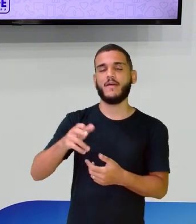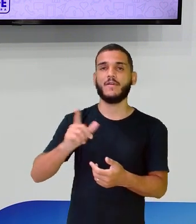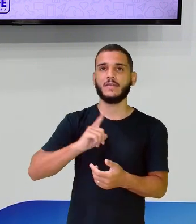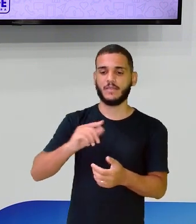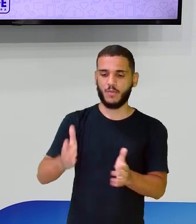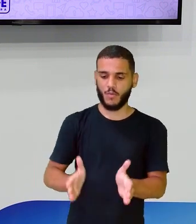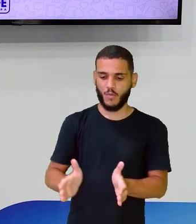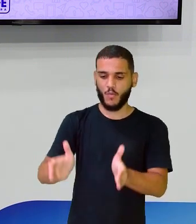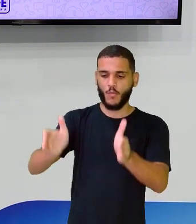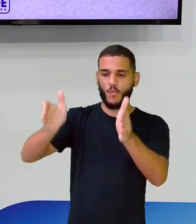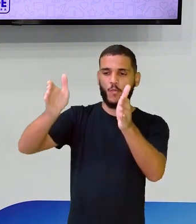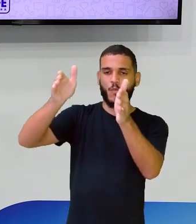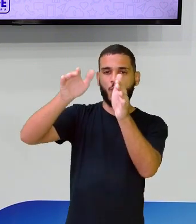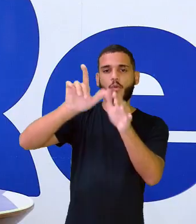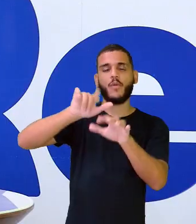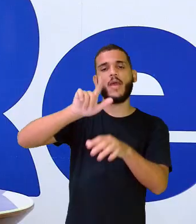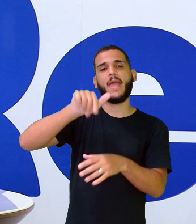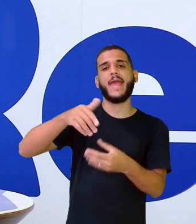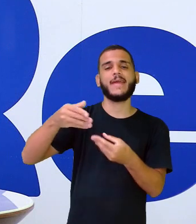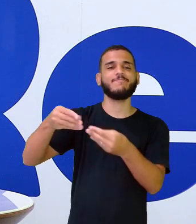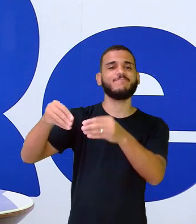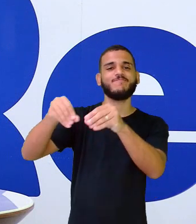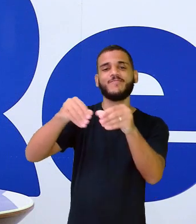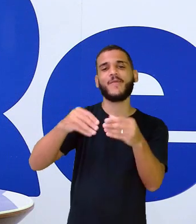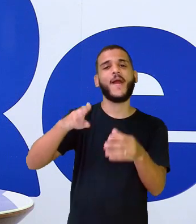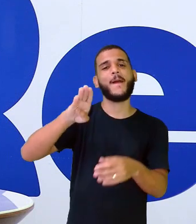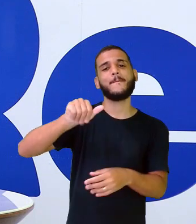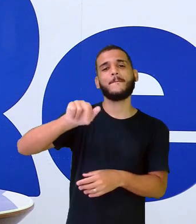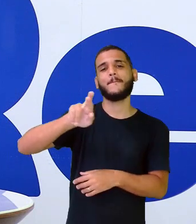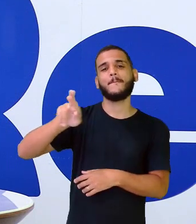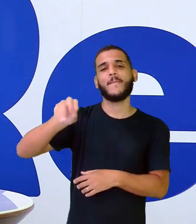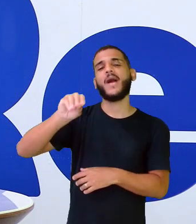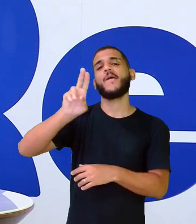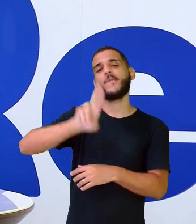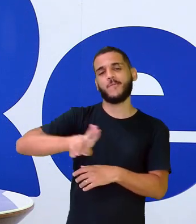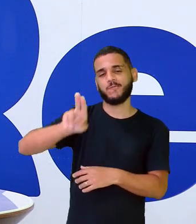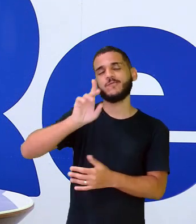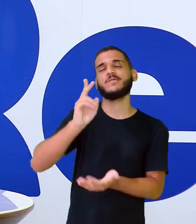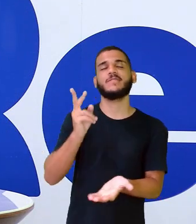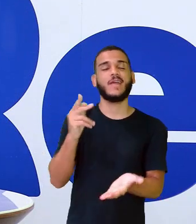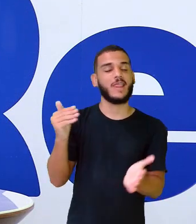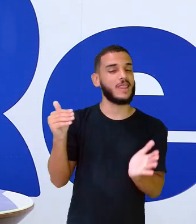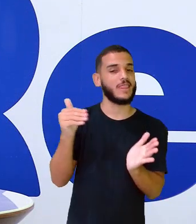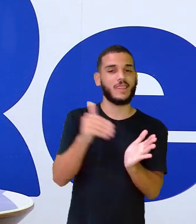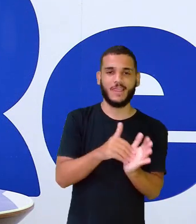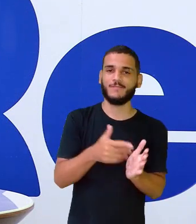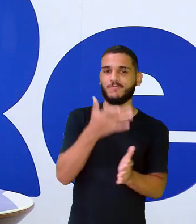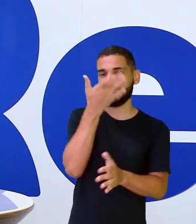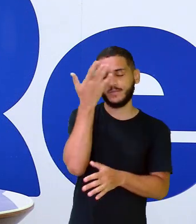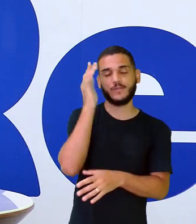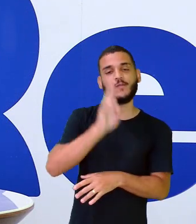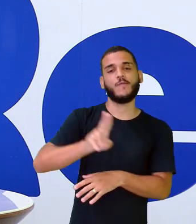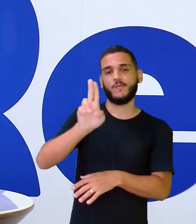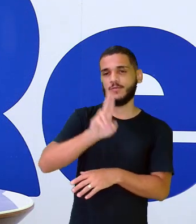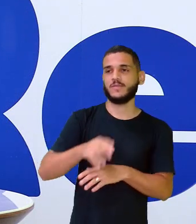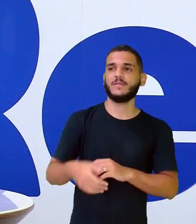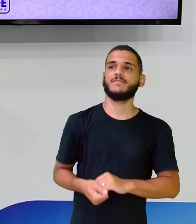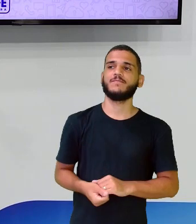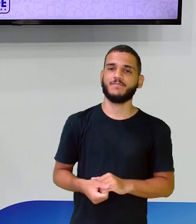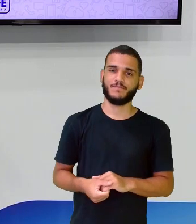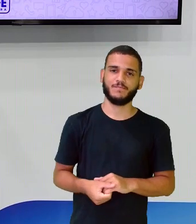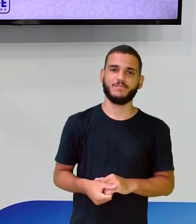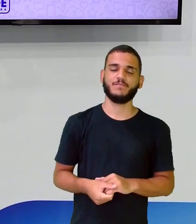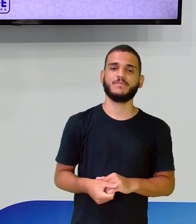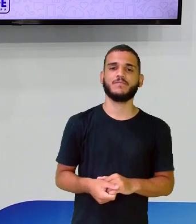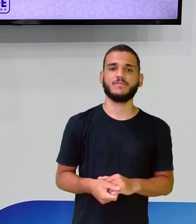na sua casa aqueles filtros de barro? Sim, o filtro de barro é muito usado. Aliás, até hoje algumas pessoas ainda usam. Continuam com